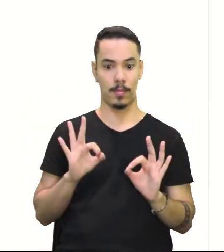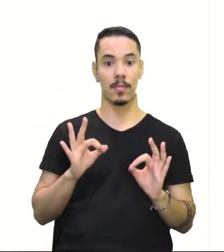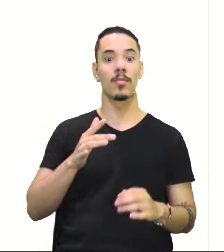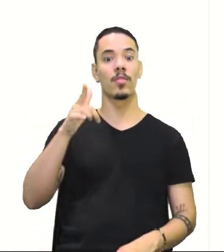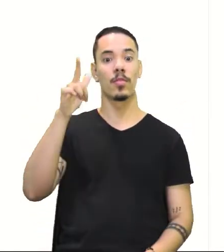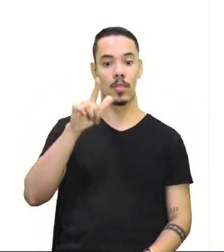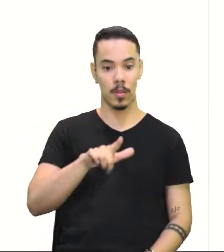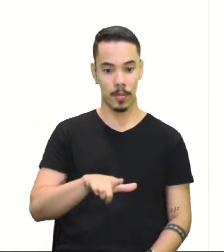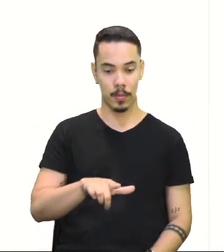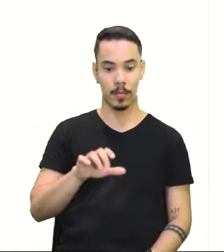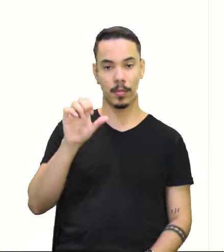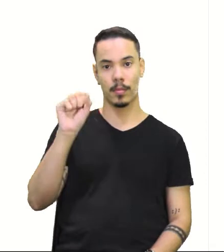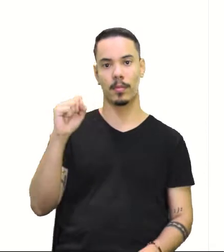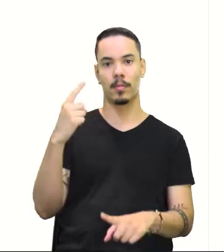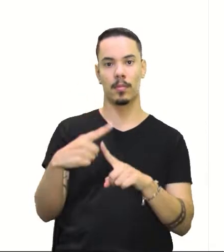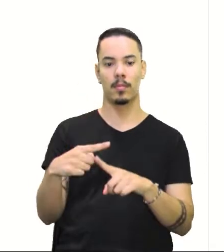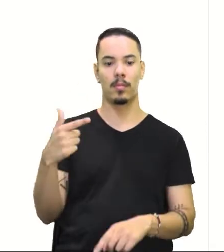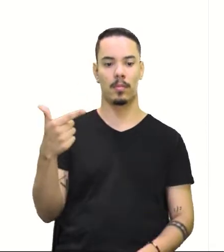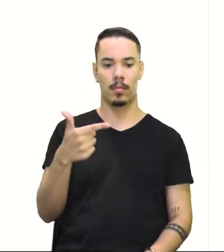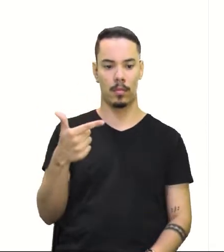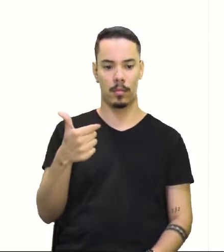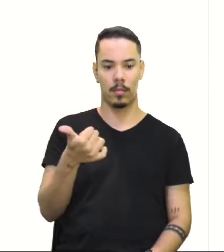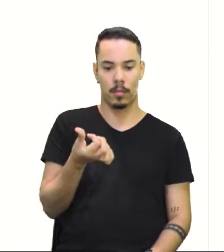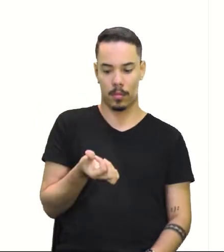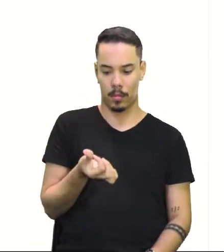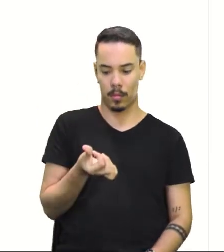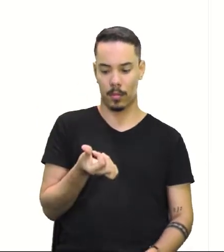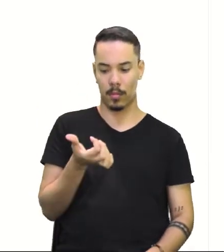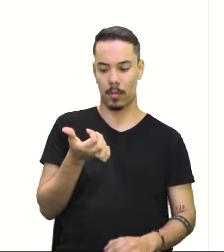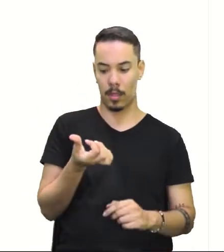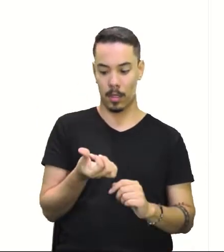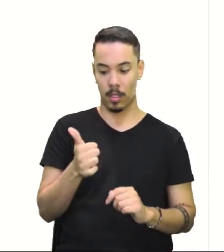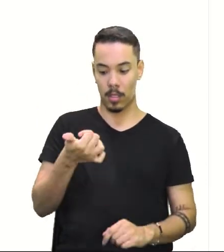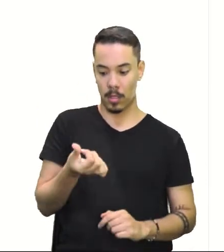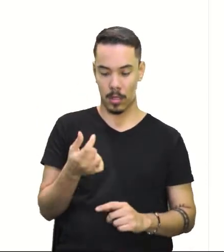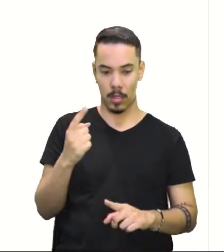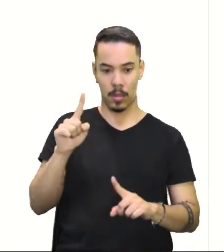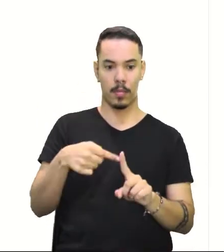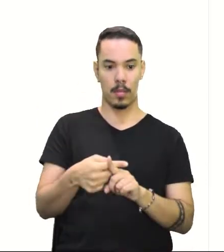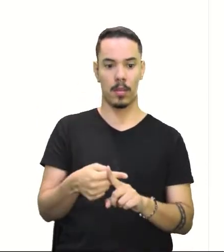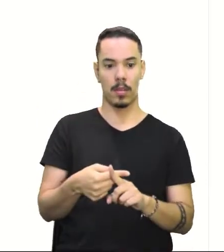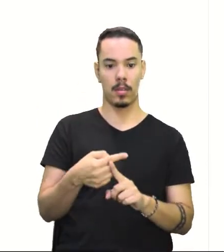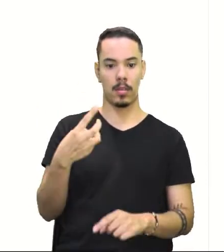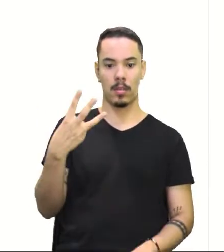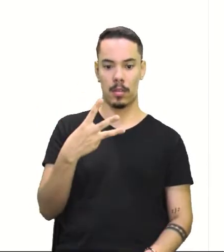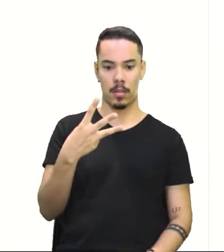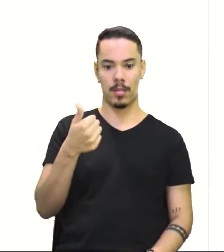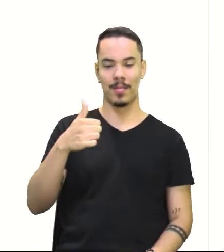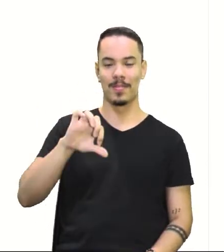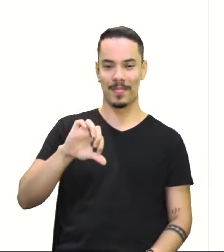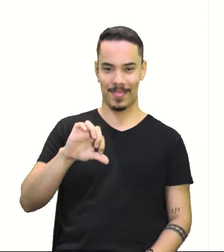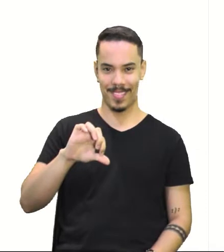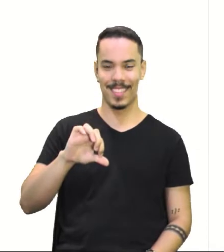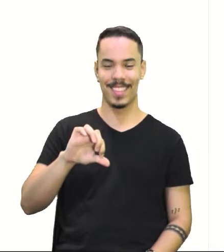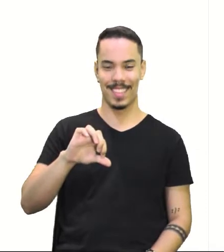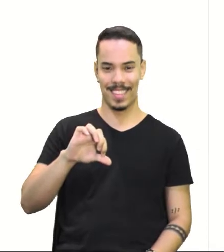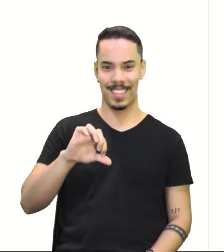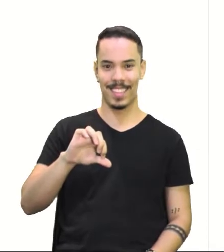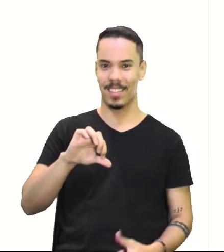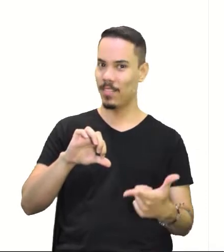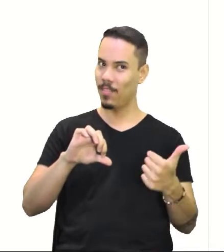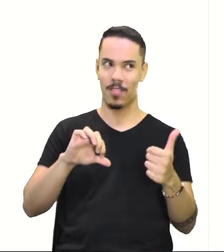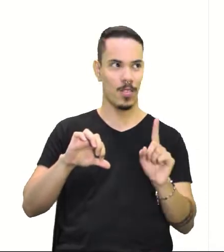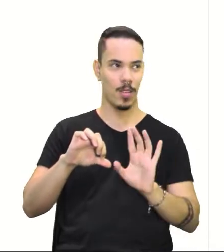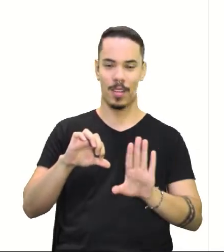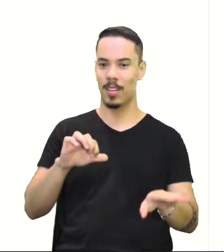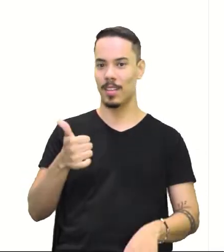novo, 8 vezes 2. 16. 16 mais 3. 21. 19, 21.